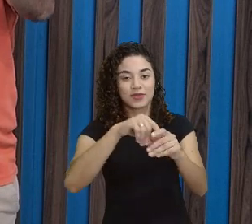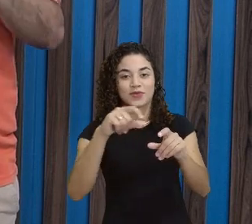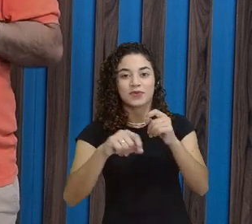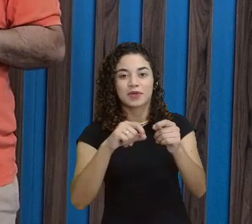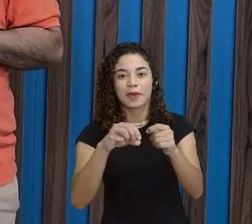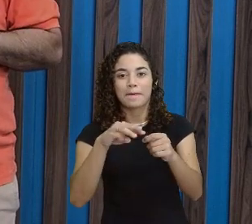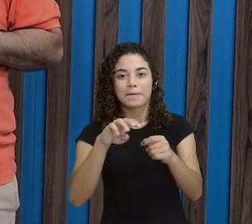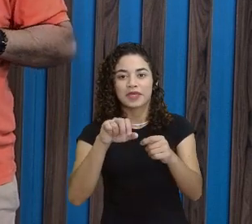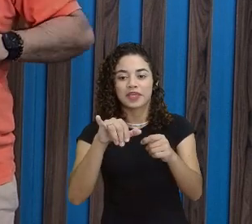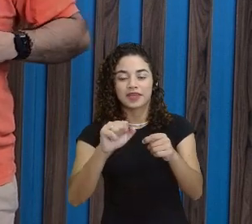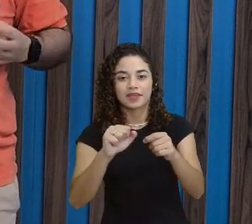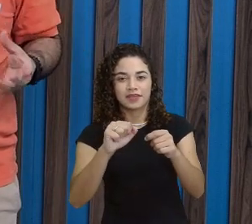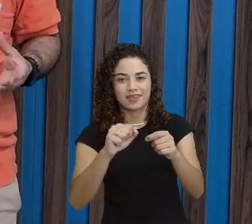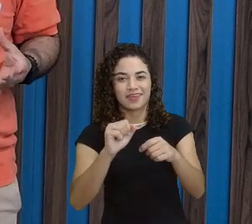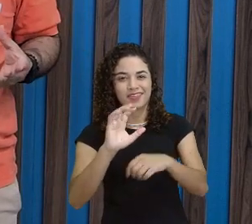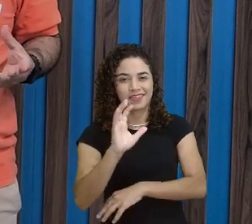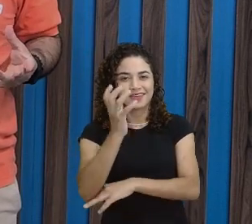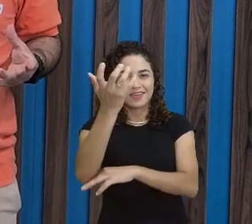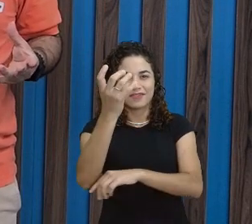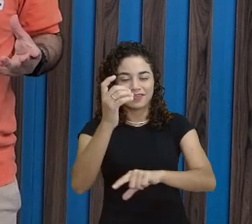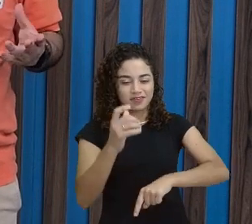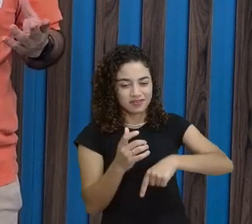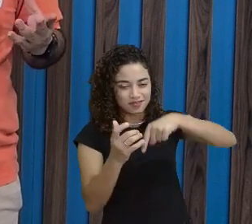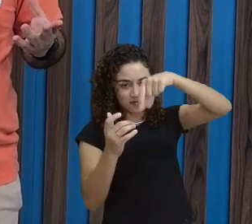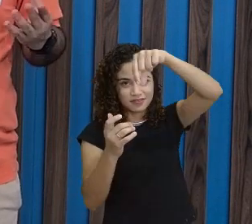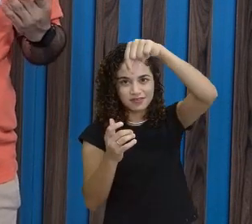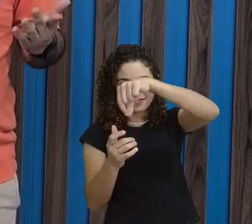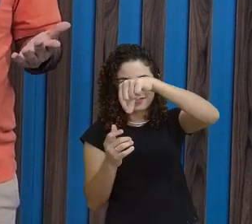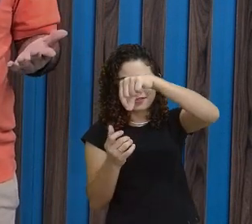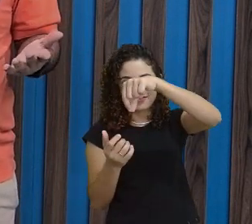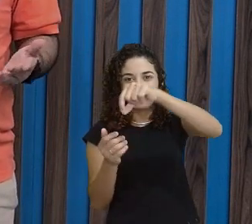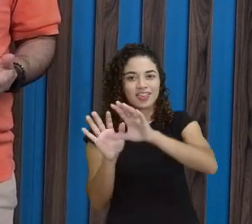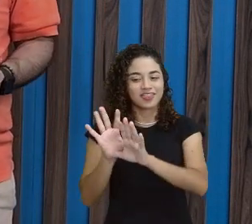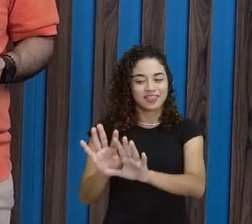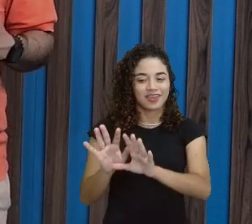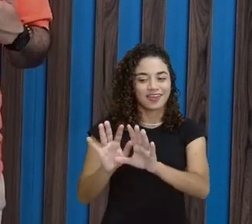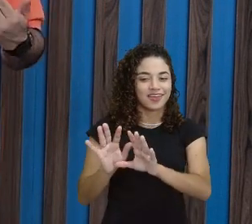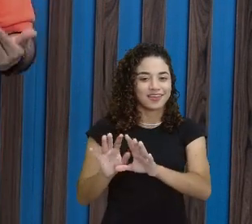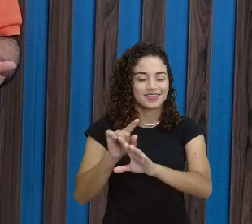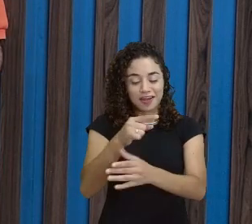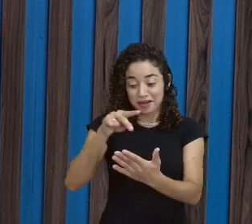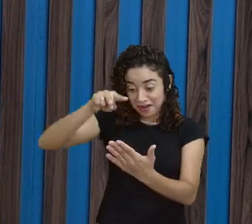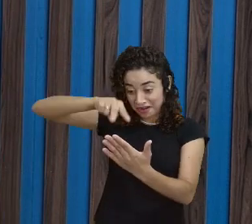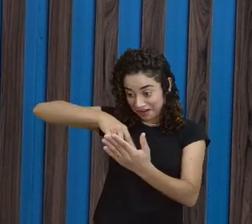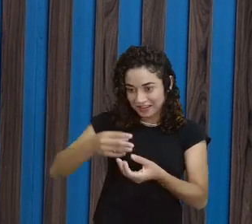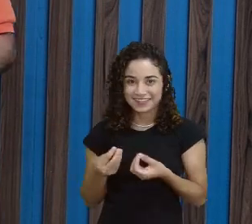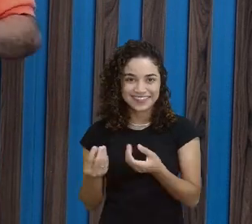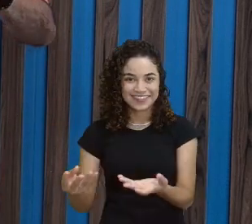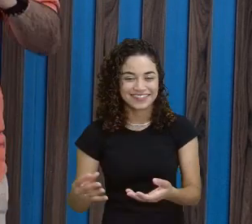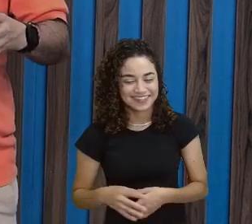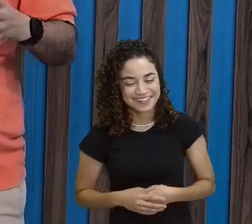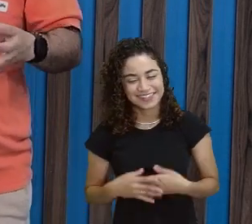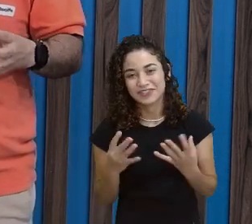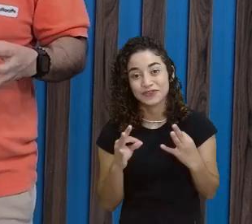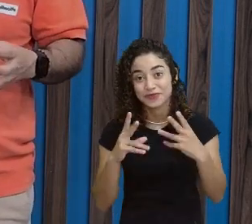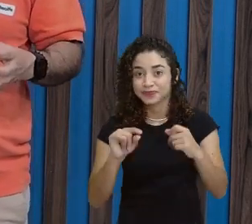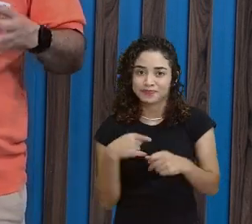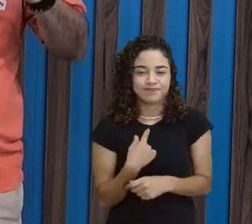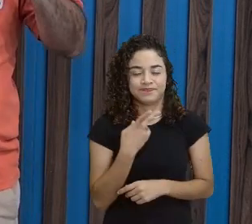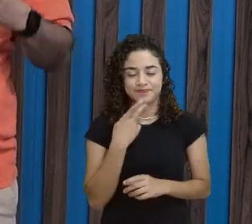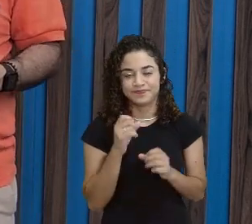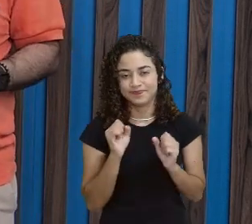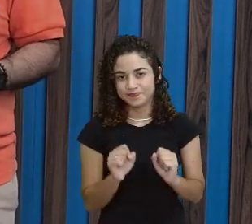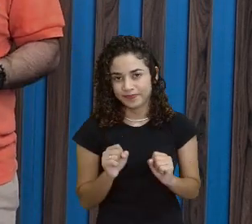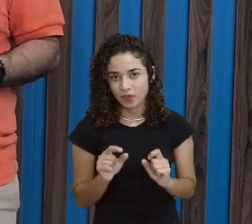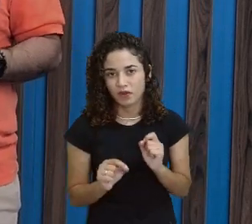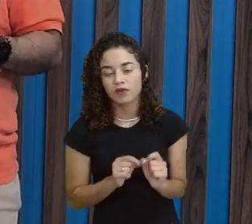na árvore de Natal, né? Essa é a tradição. Então, mas aí, ó, tudo que a gente pode dizer com certeza, assim,